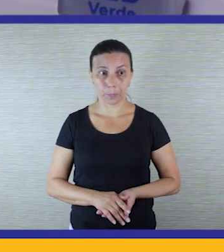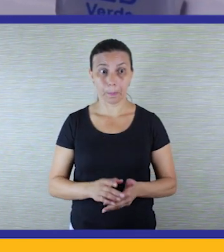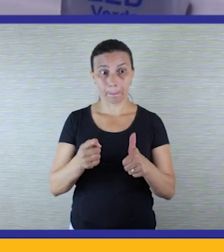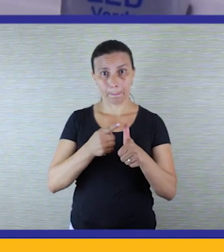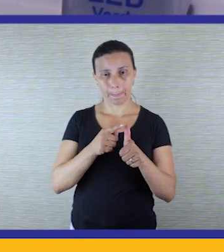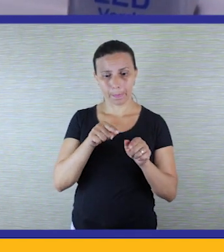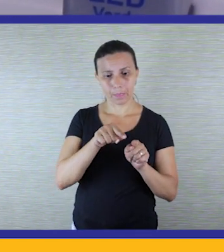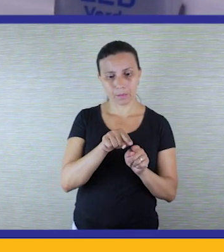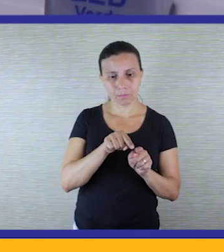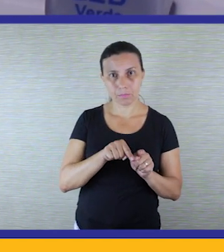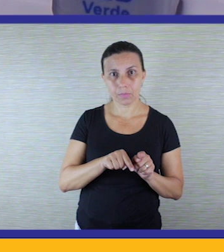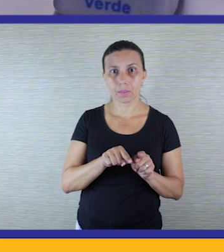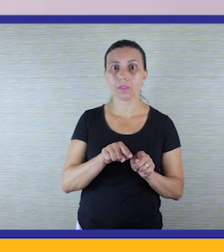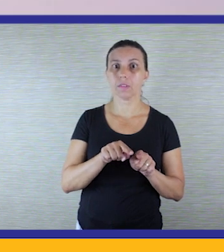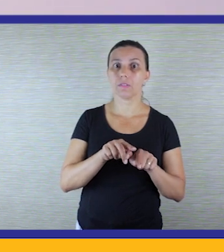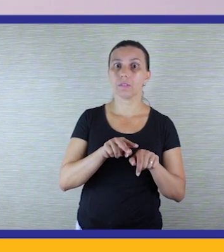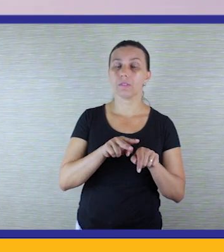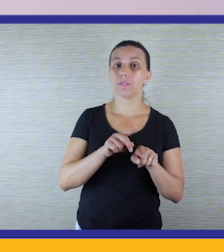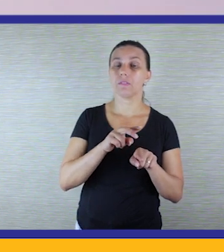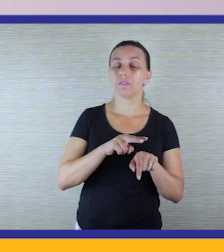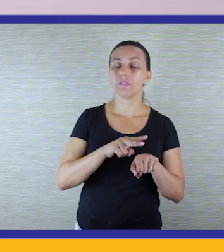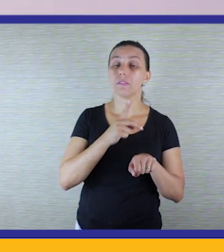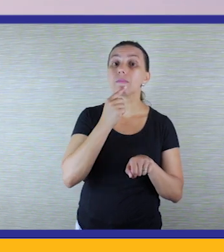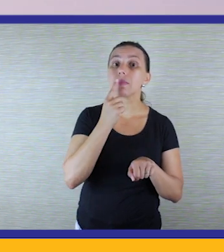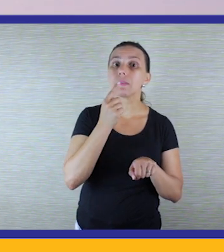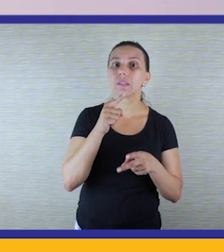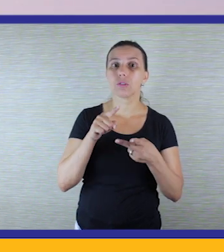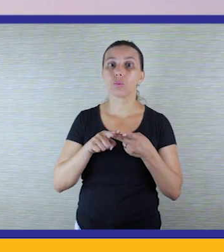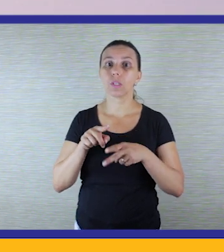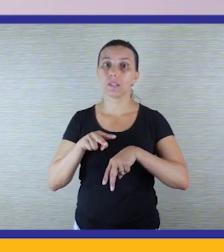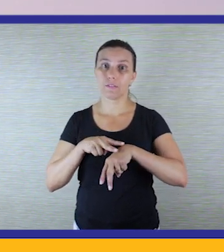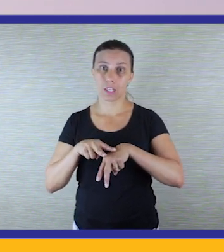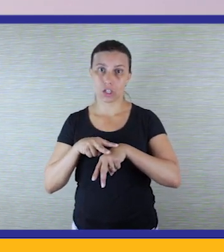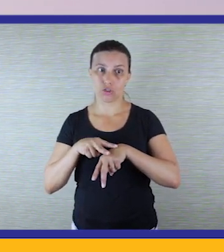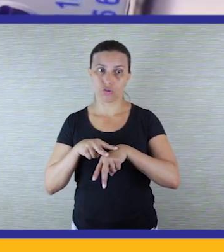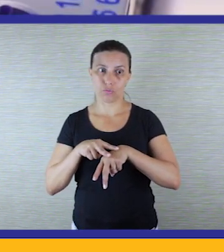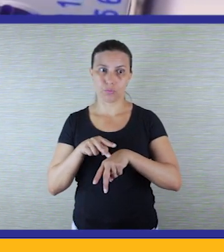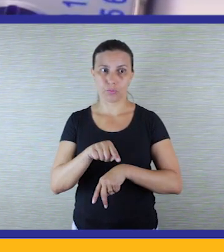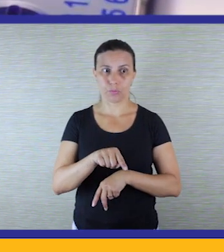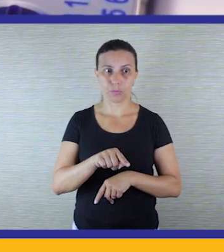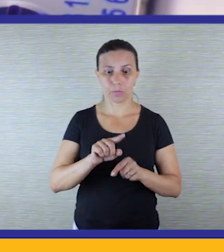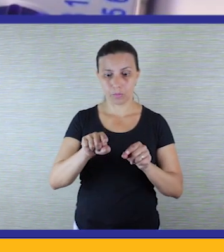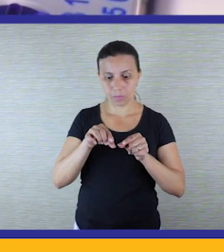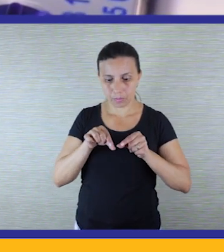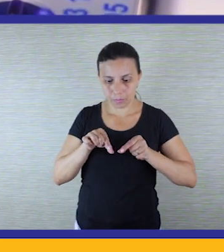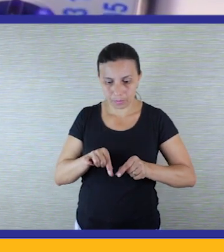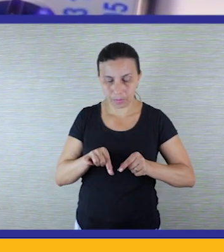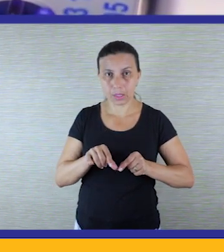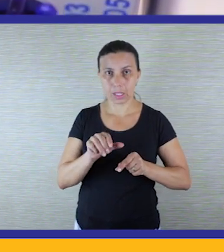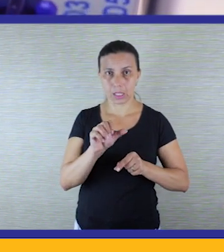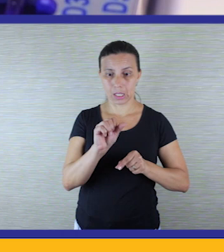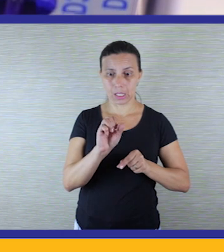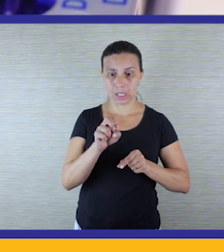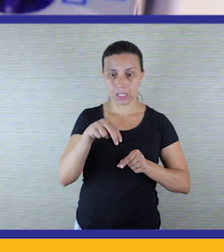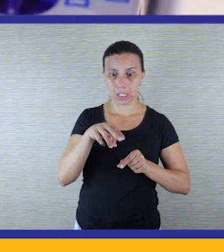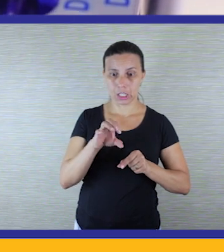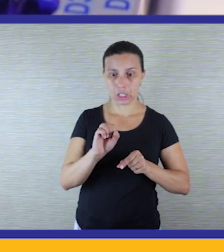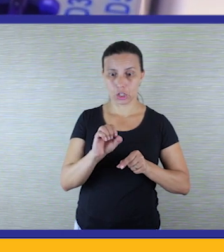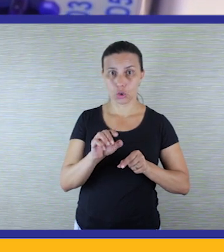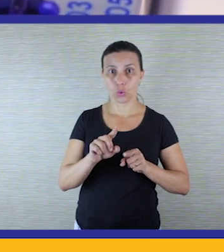vermelho e verde na interface e depois o sensor de temperatura também. Depois